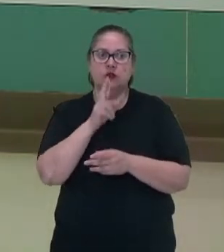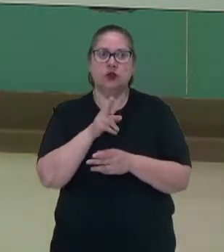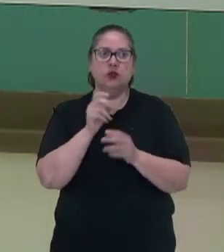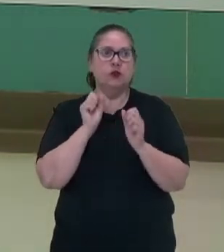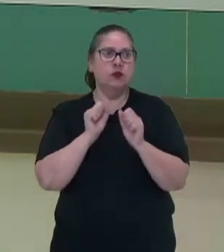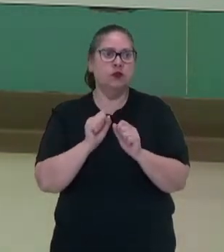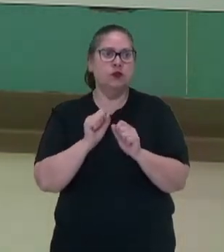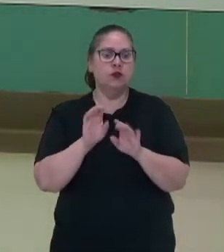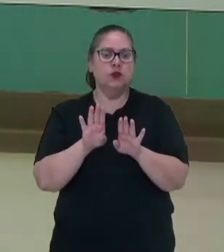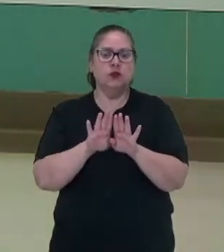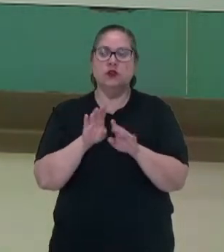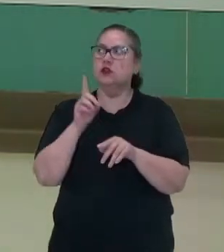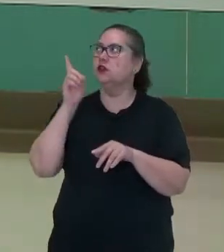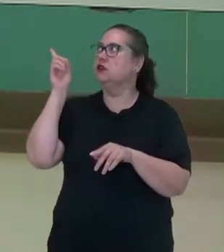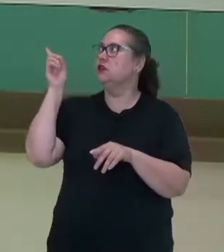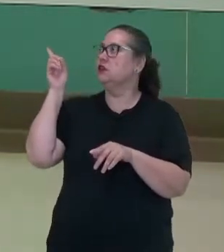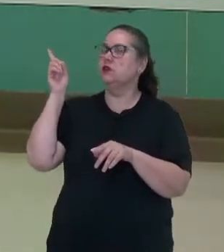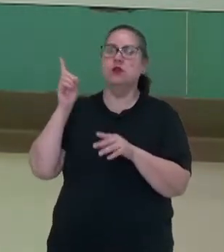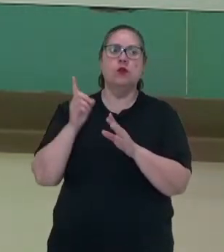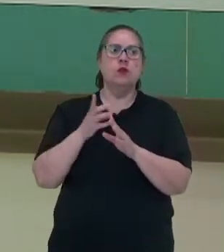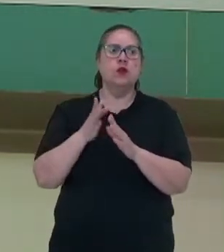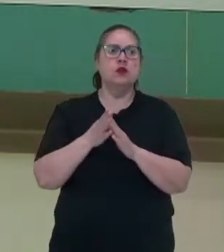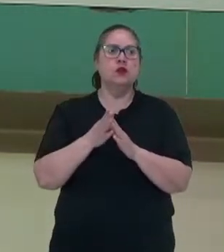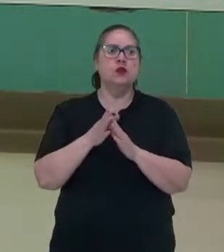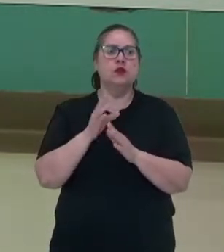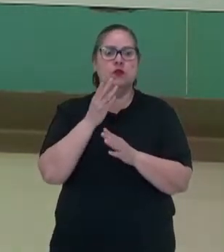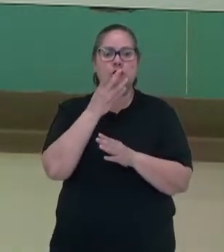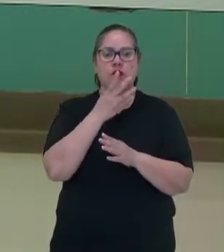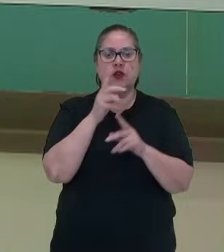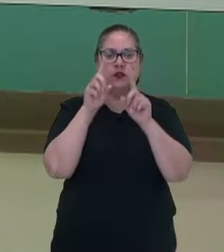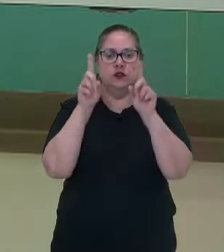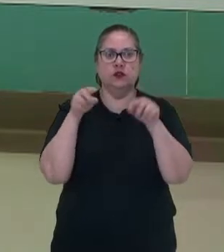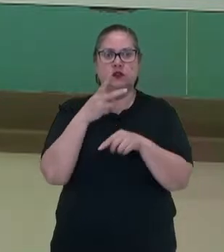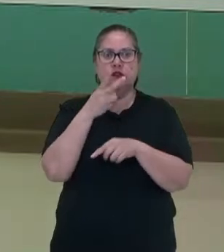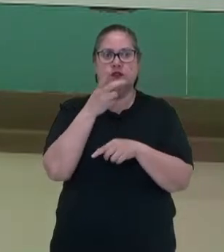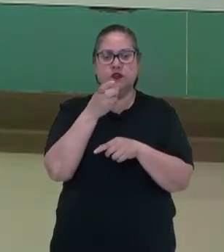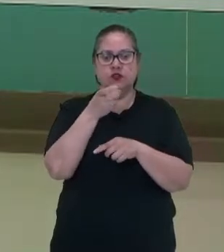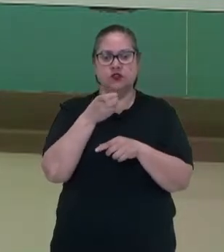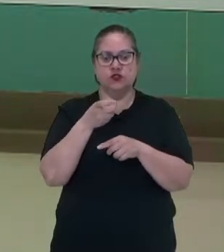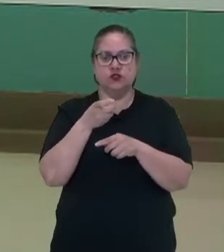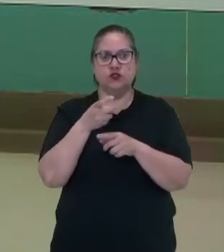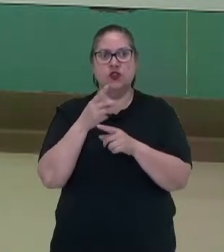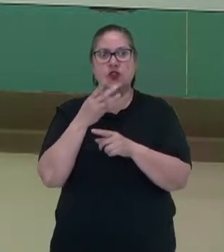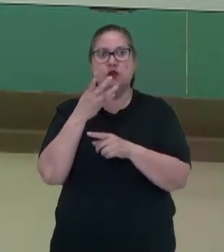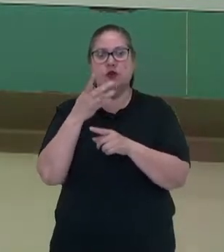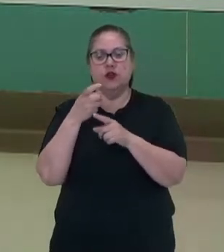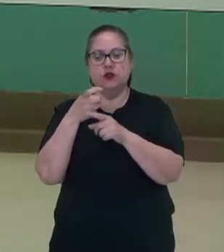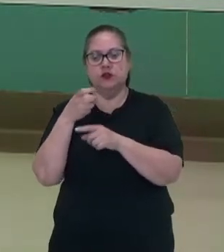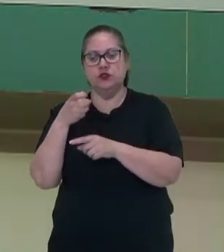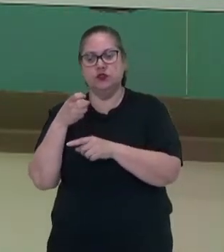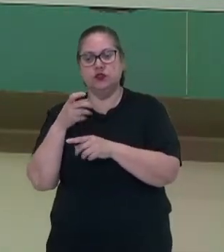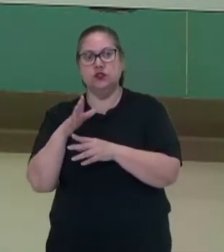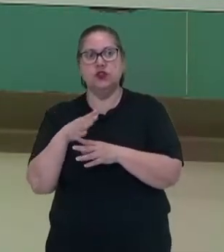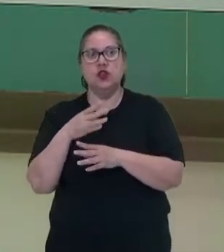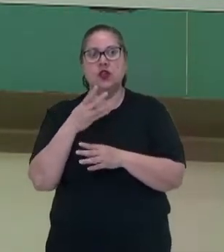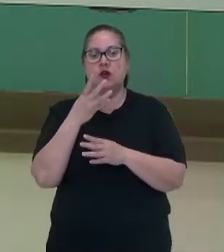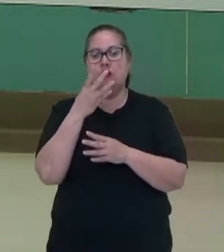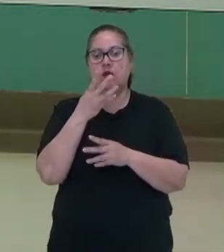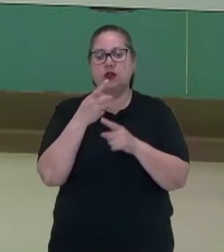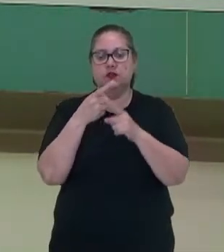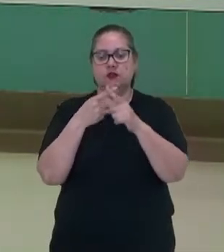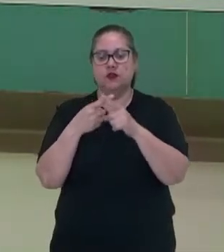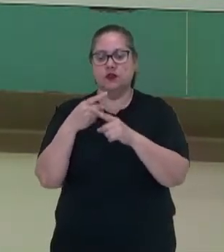pode aparecer no caso algébrico, né? Então, eu tenho 4 vezes x, 4x. 4 vezes